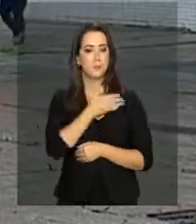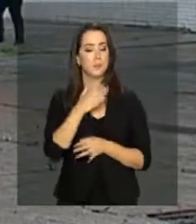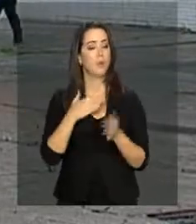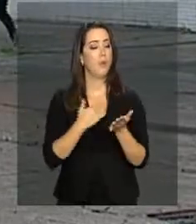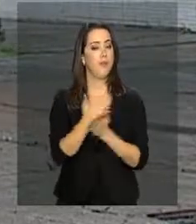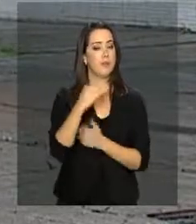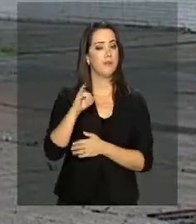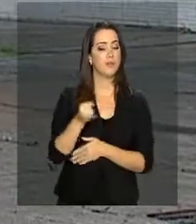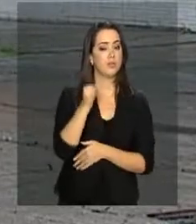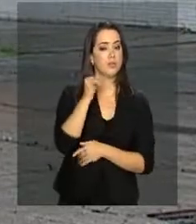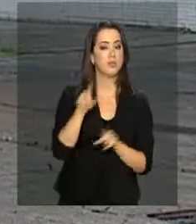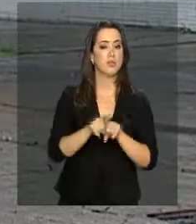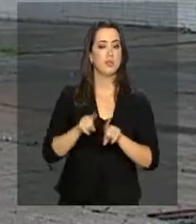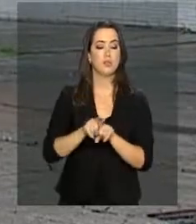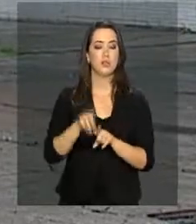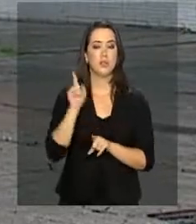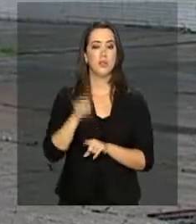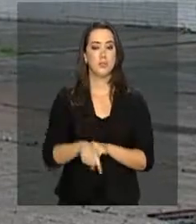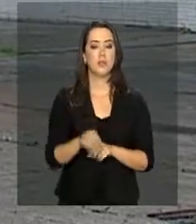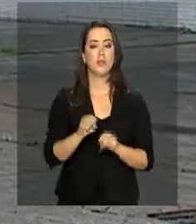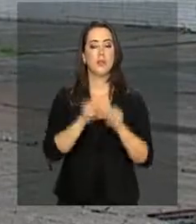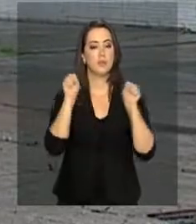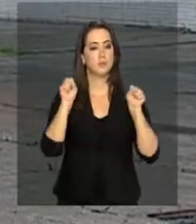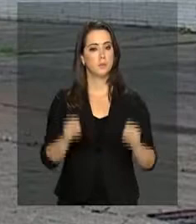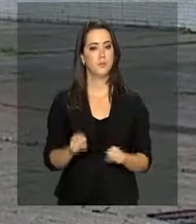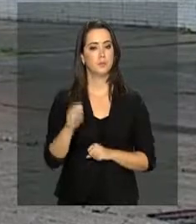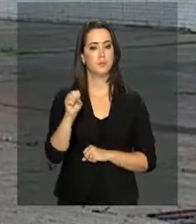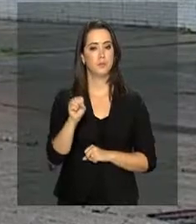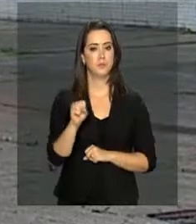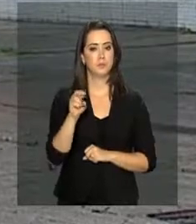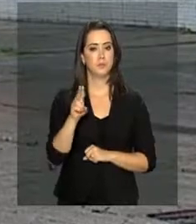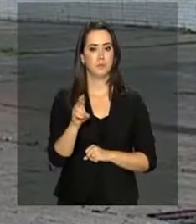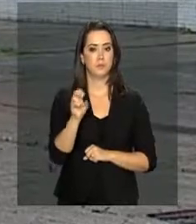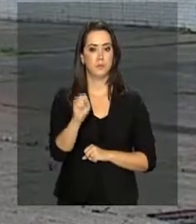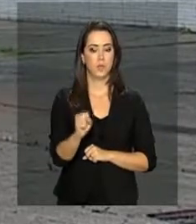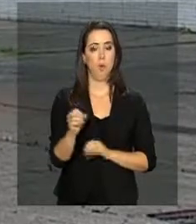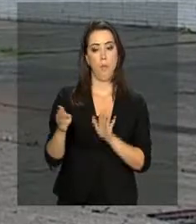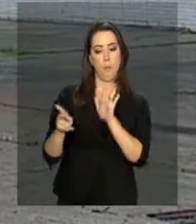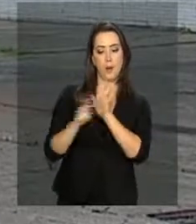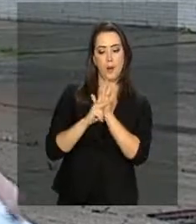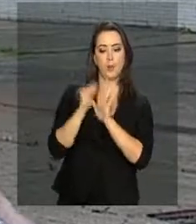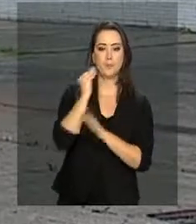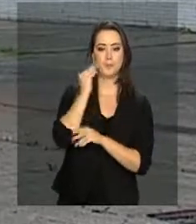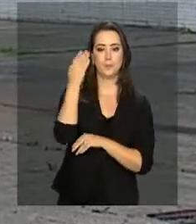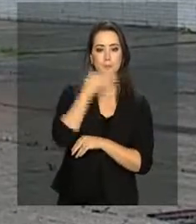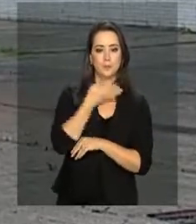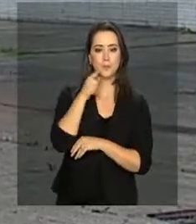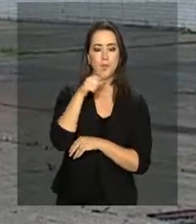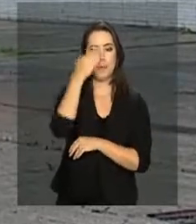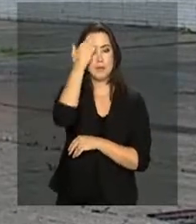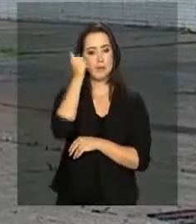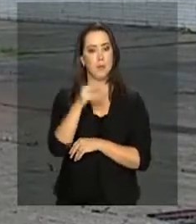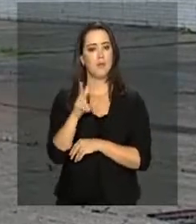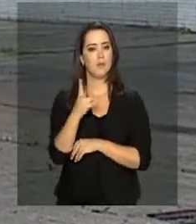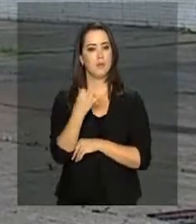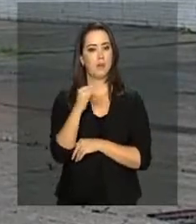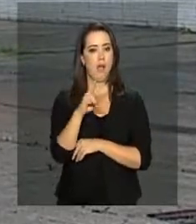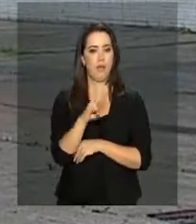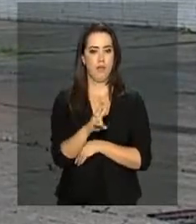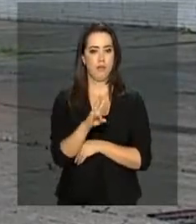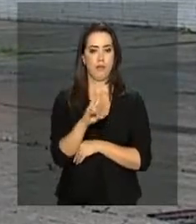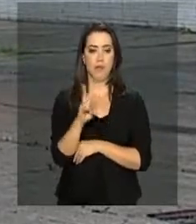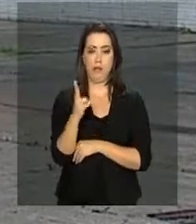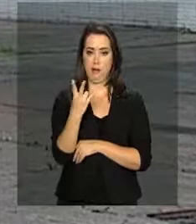janeiro vai estar disponível também pelo sistema único de saúde o auto teste do hiv inicialmente serão